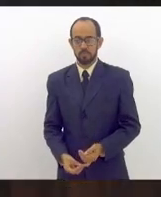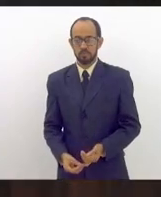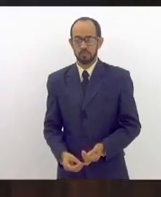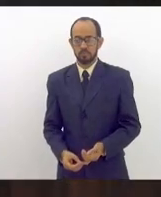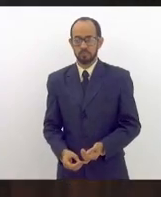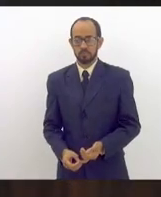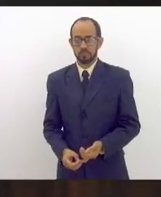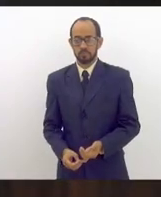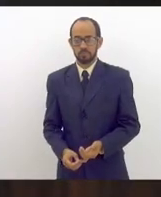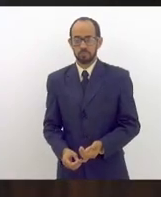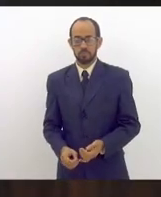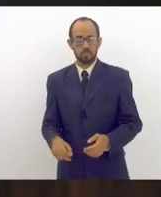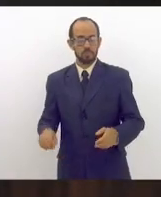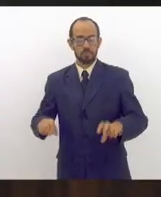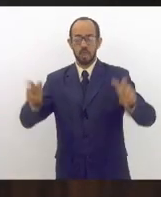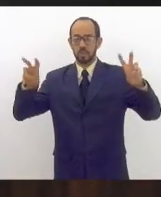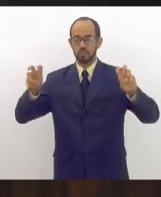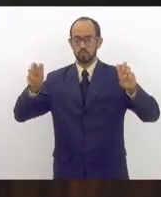Nada havendo a tratar